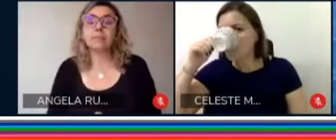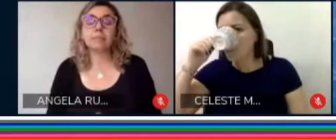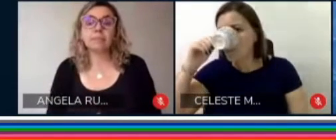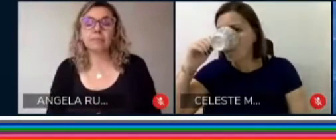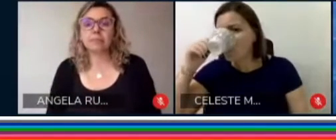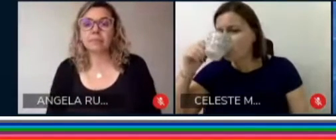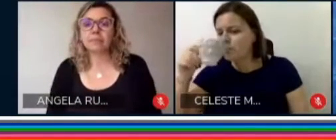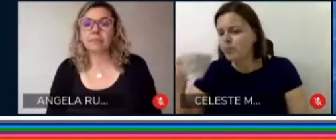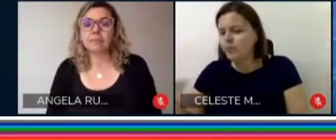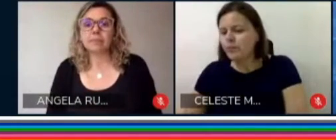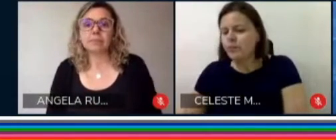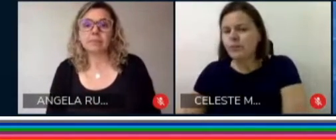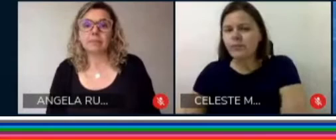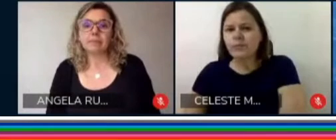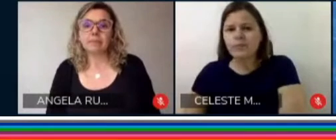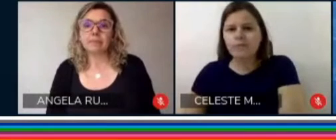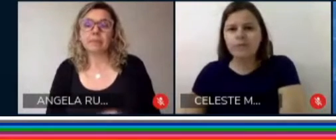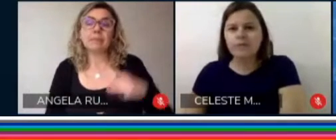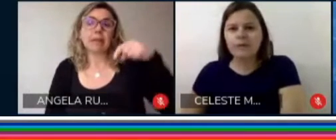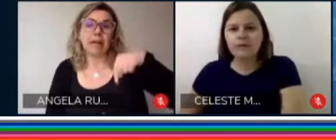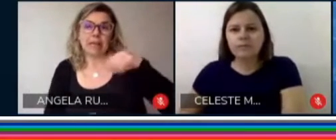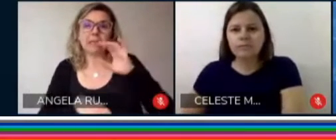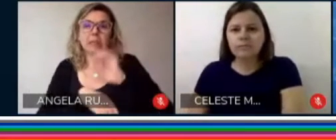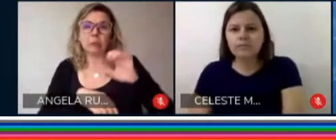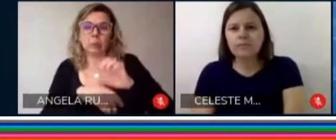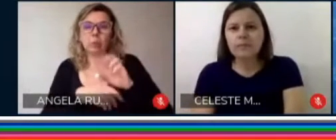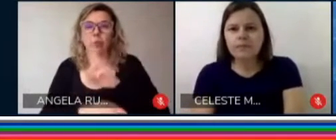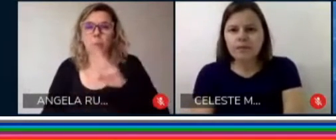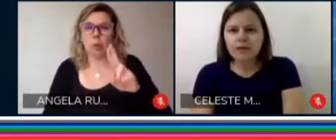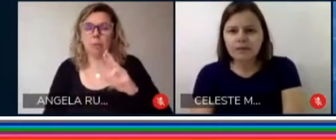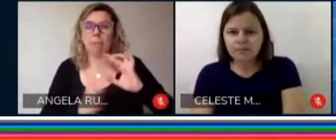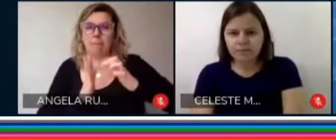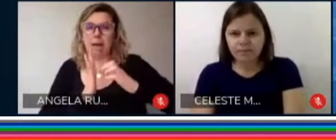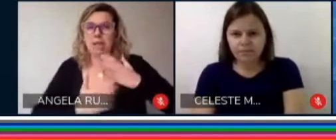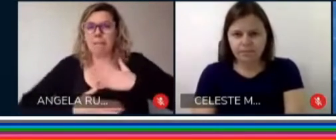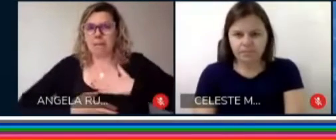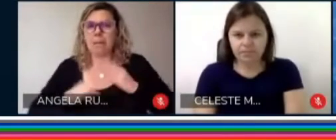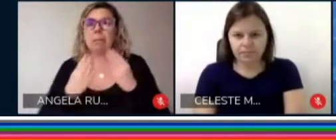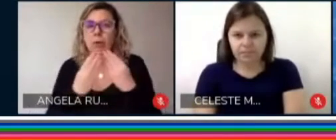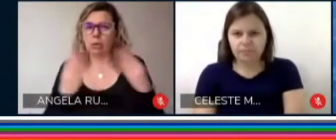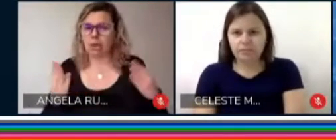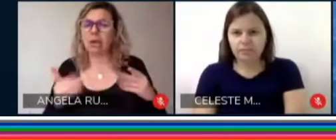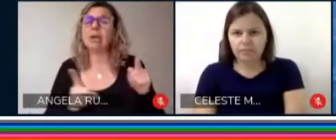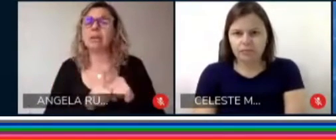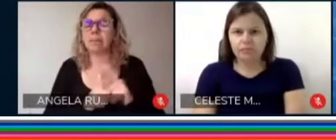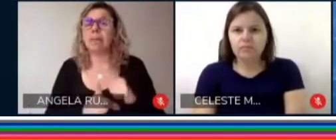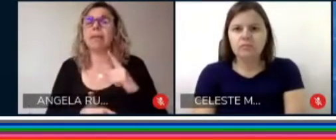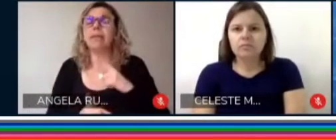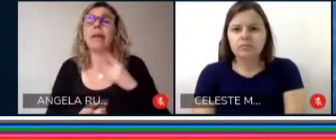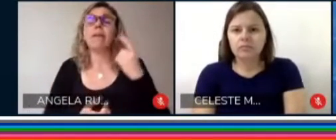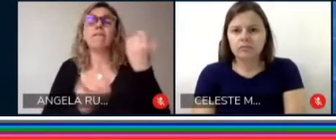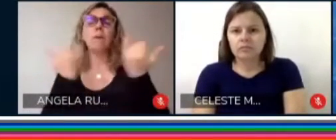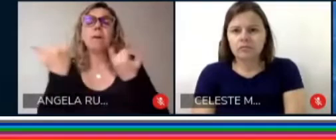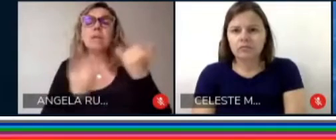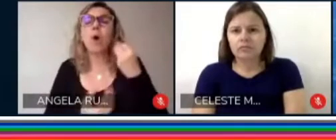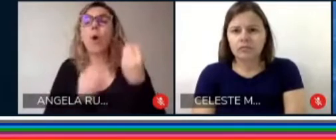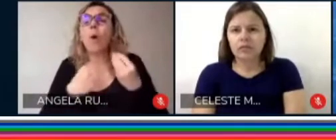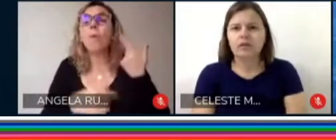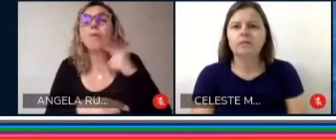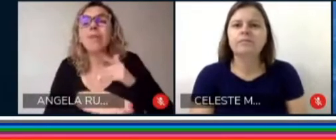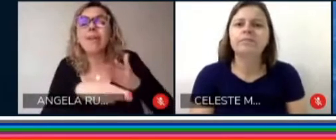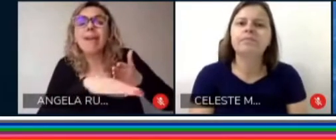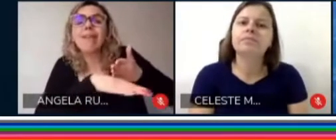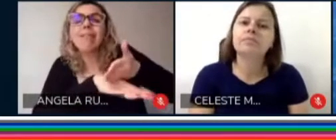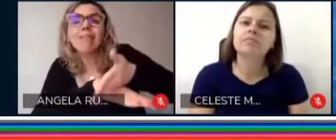daqui do curso sobre a minha biblioteca, existem instruções sobre acesso a essa base. Ela é uma base um